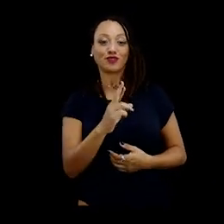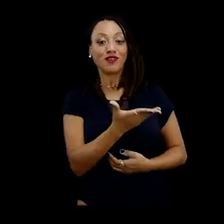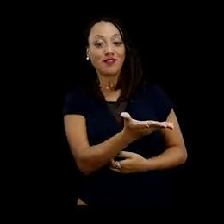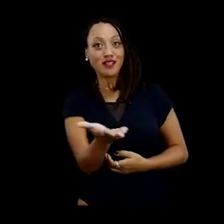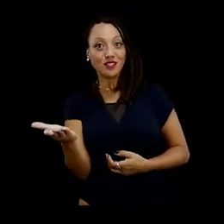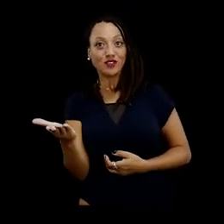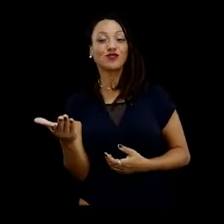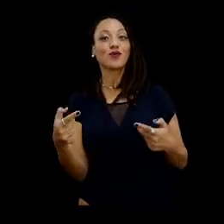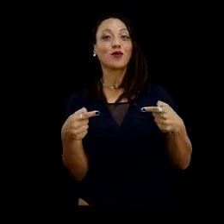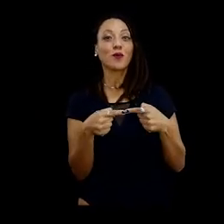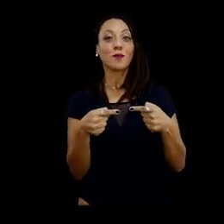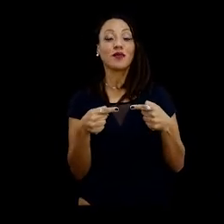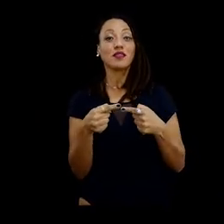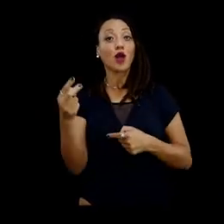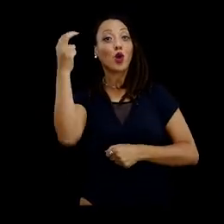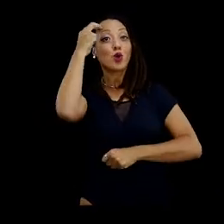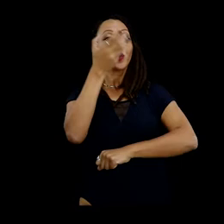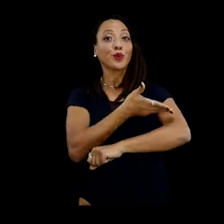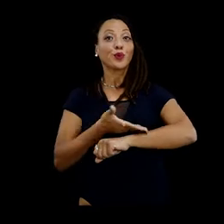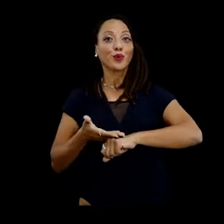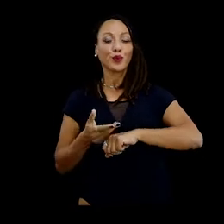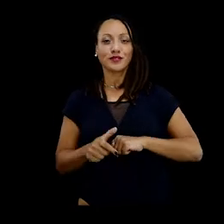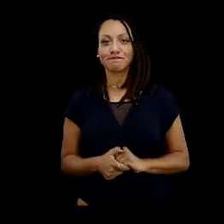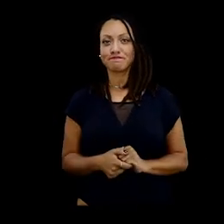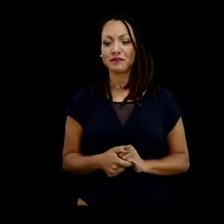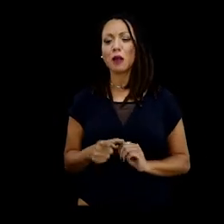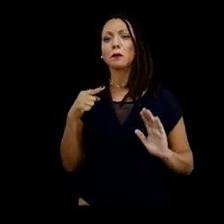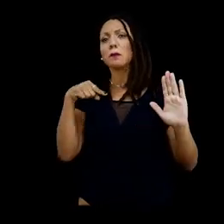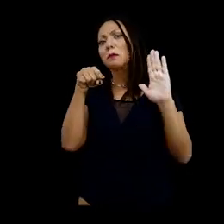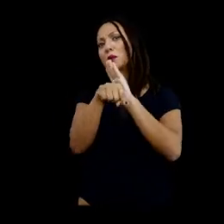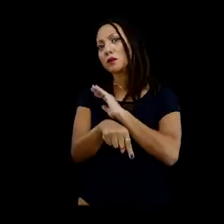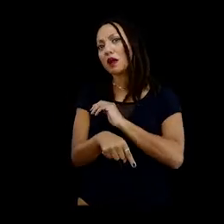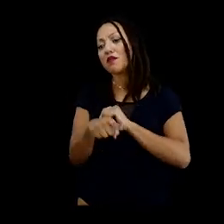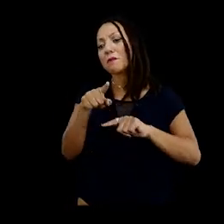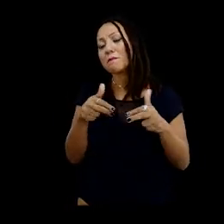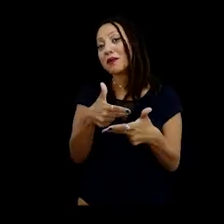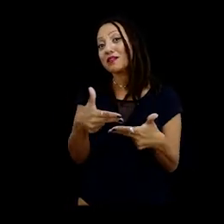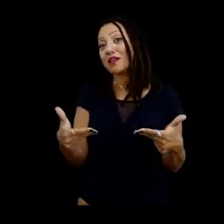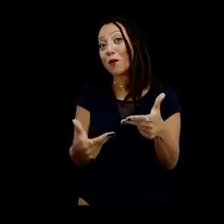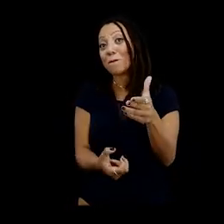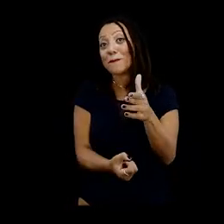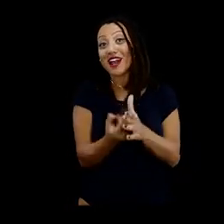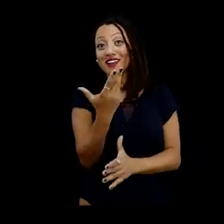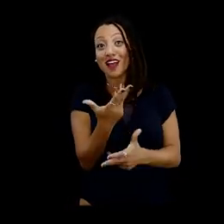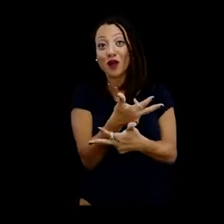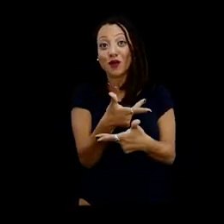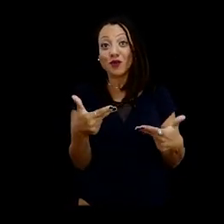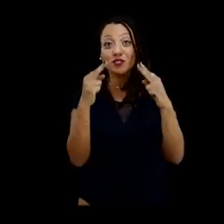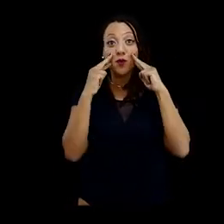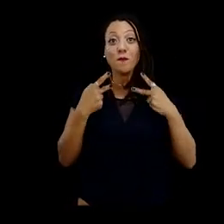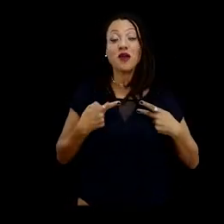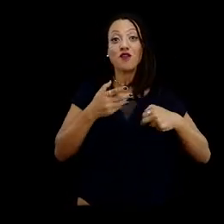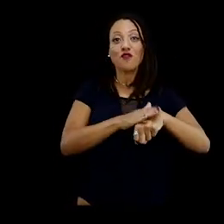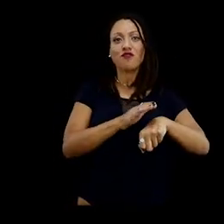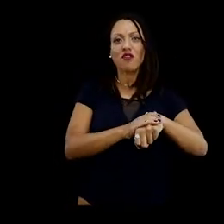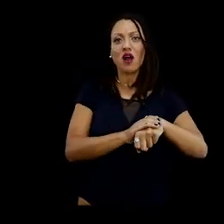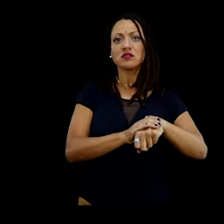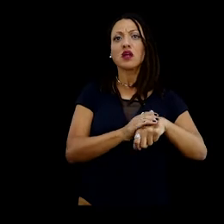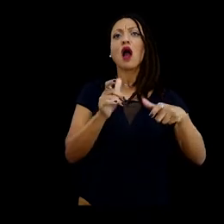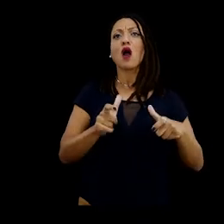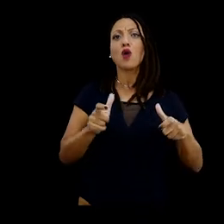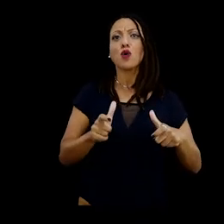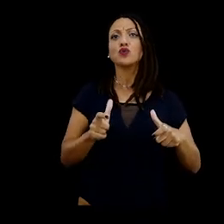cultura. E de onde se tira o material para fazer essas coisas que o ser humano faz?